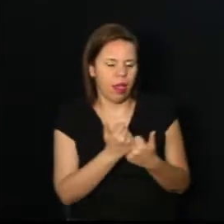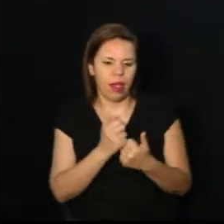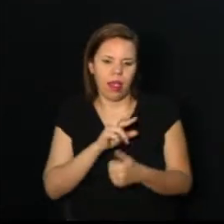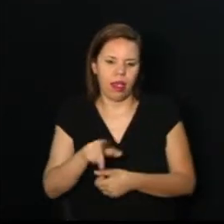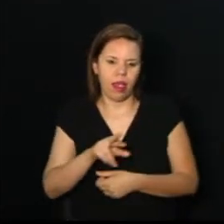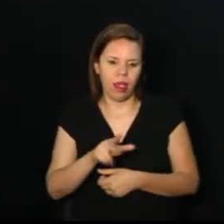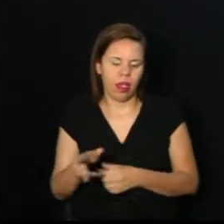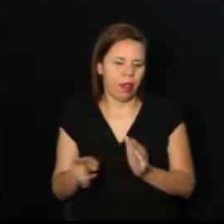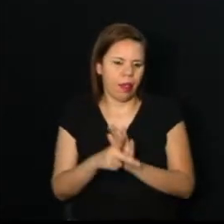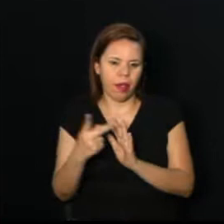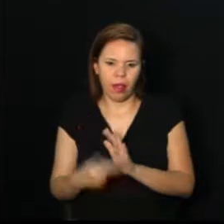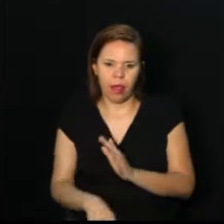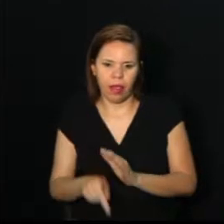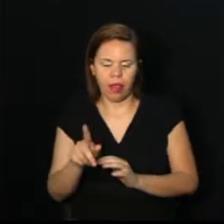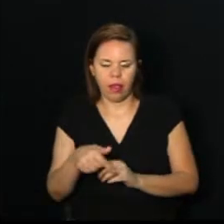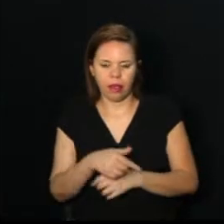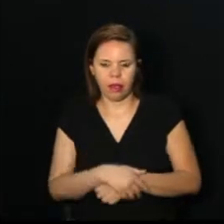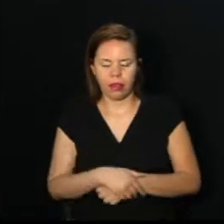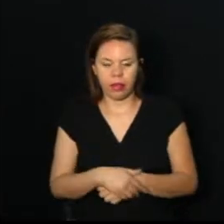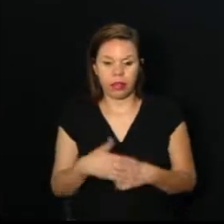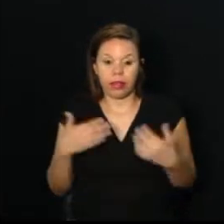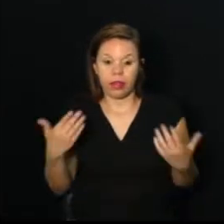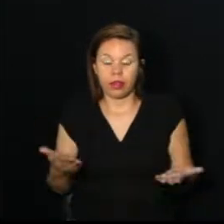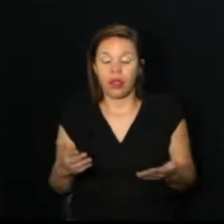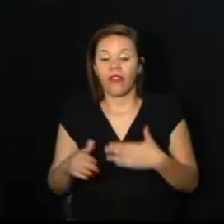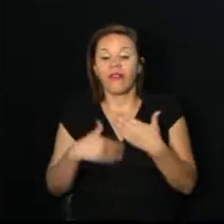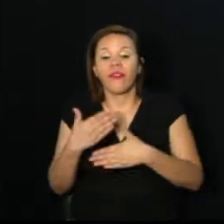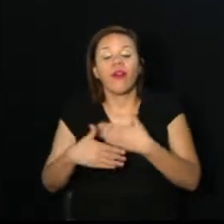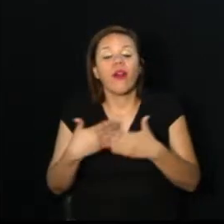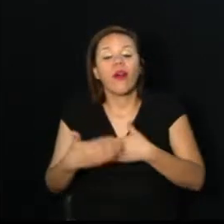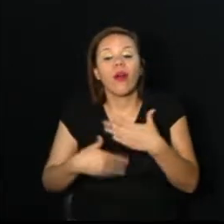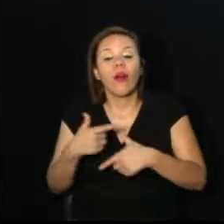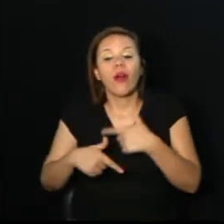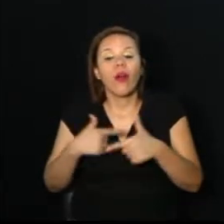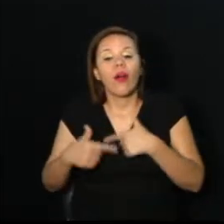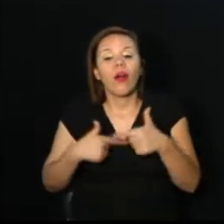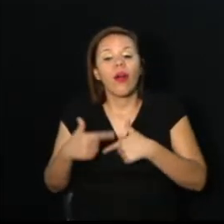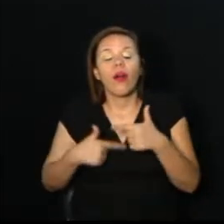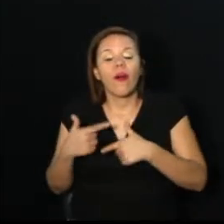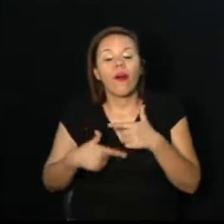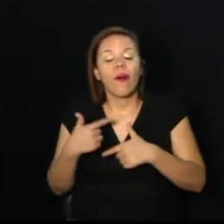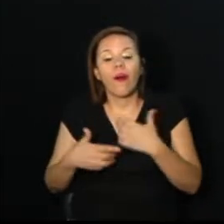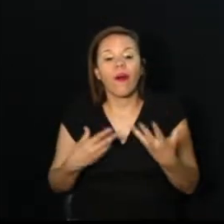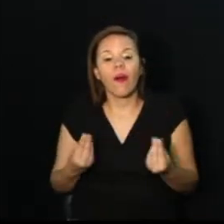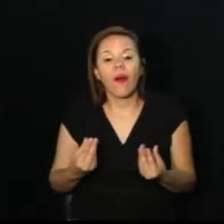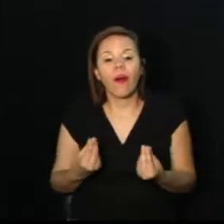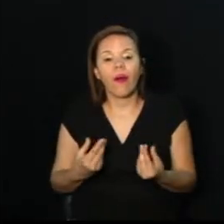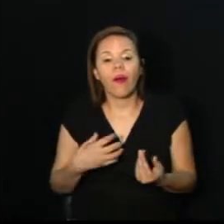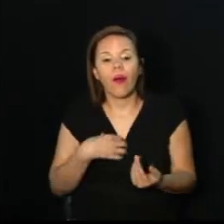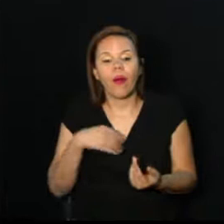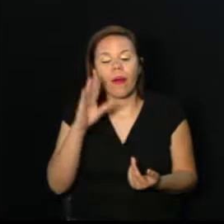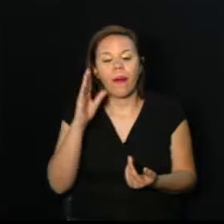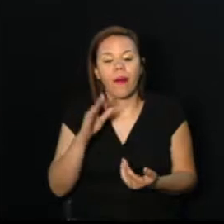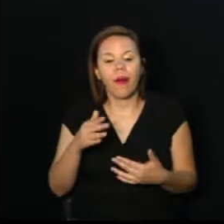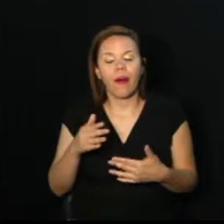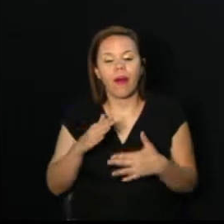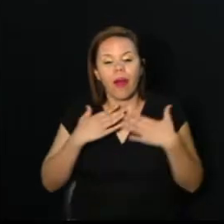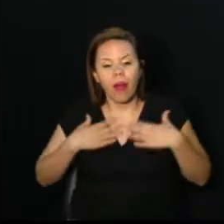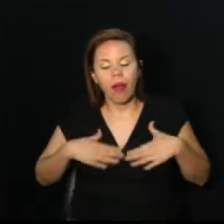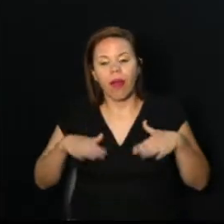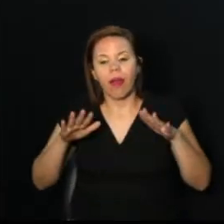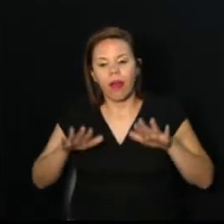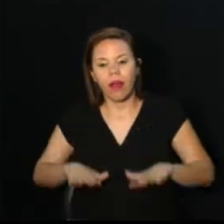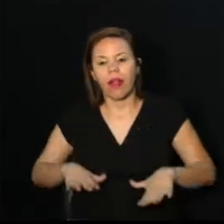eram próprias para isso. Então, elas vão processar como? De uma maneira muito mais lenta, de